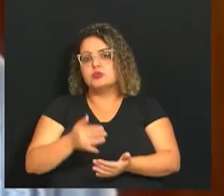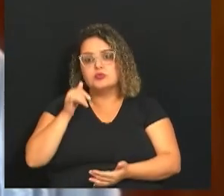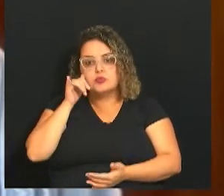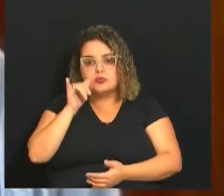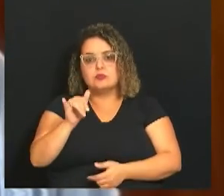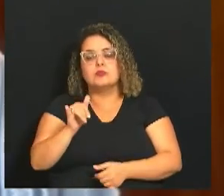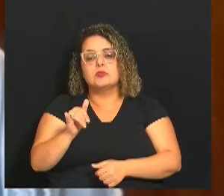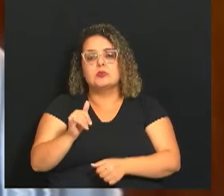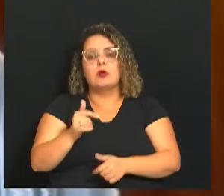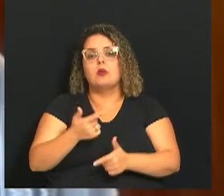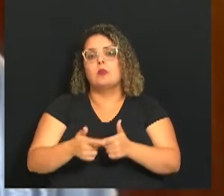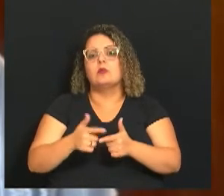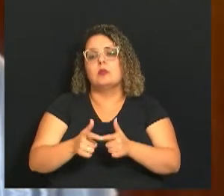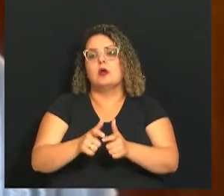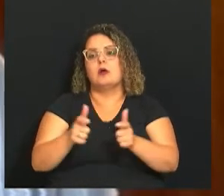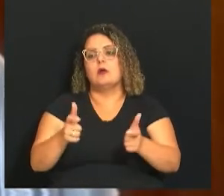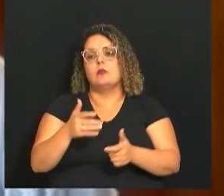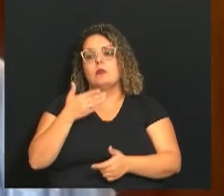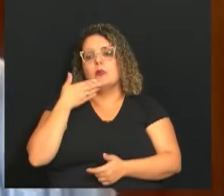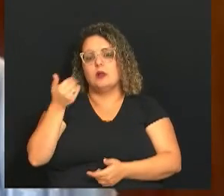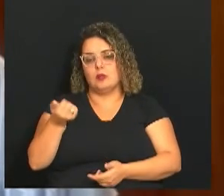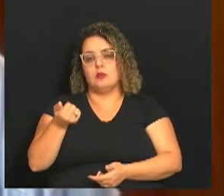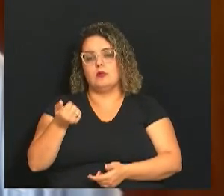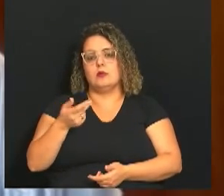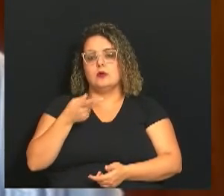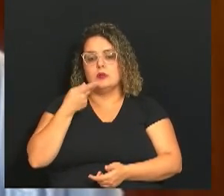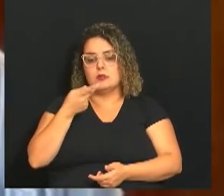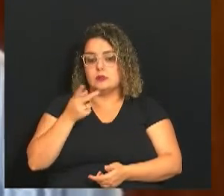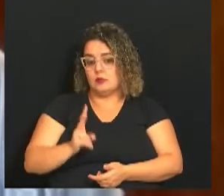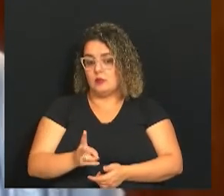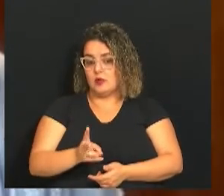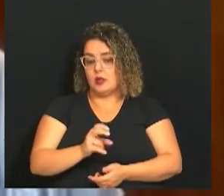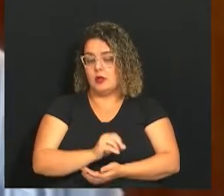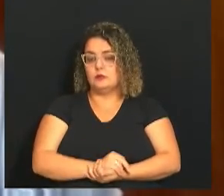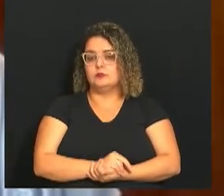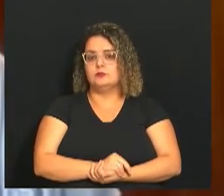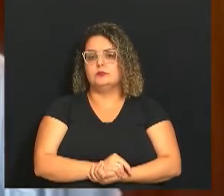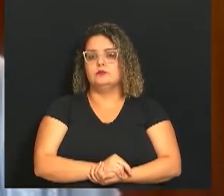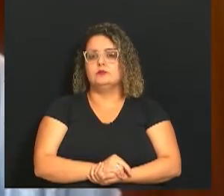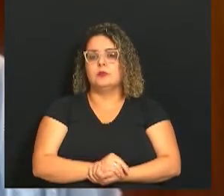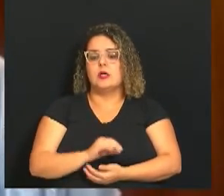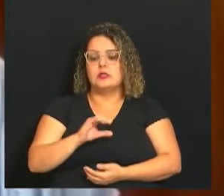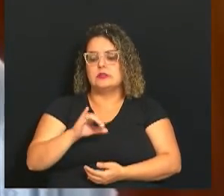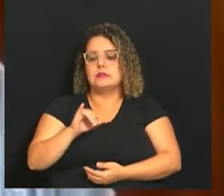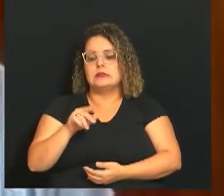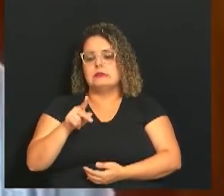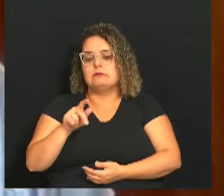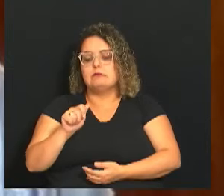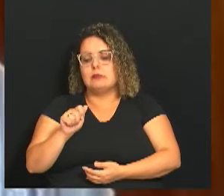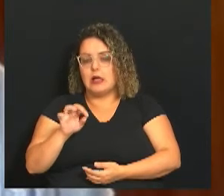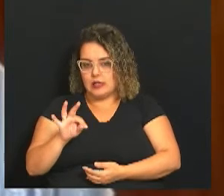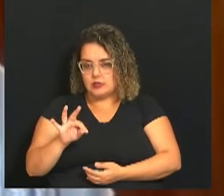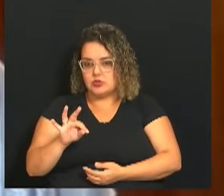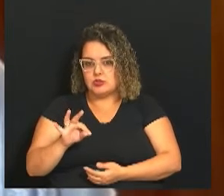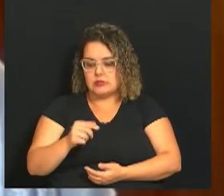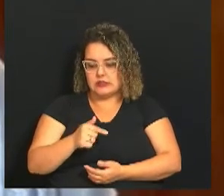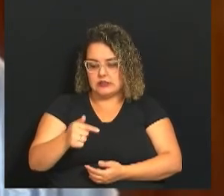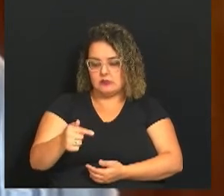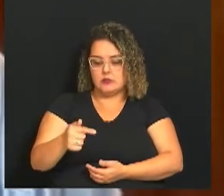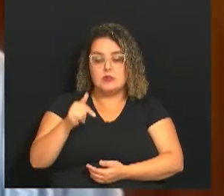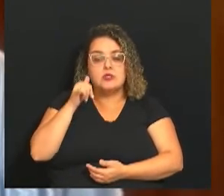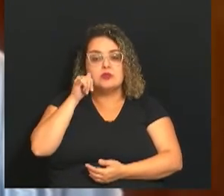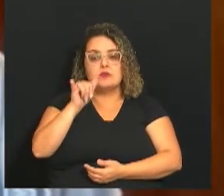caminho. Por isso que eu sempre falo, né? Essa CIPAT, essa Semana de Prevenção a Acidente de